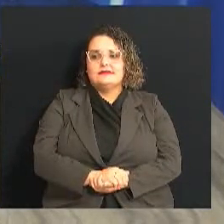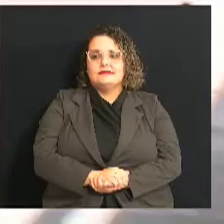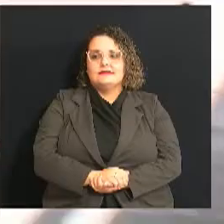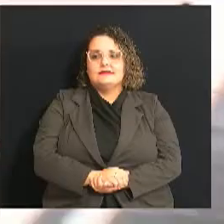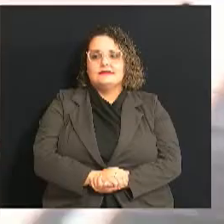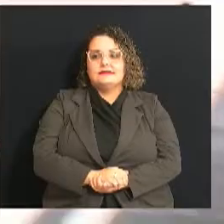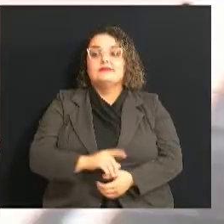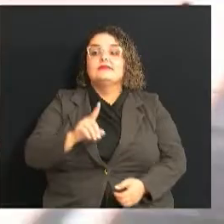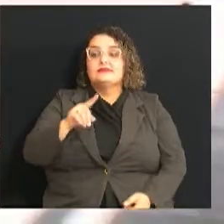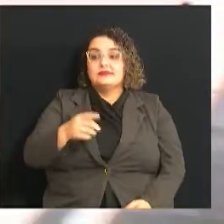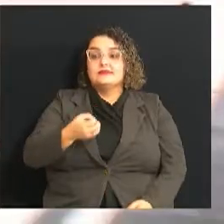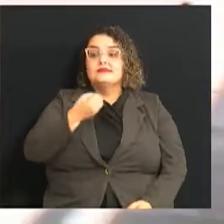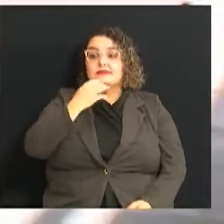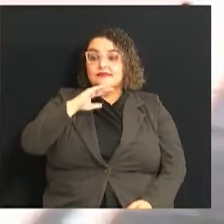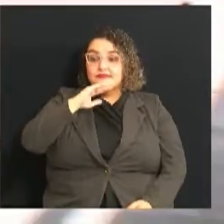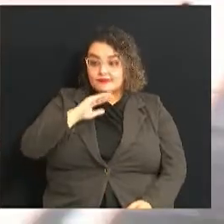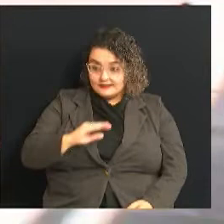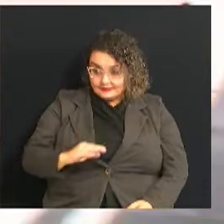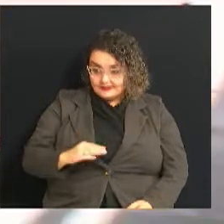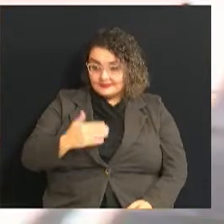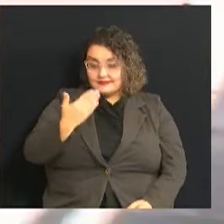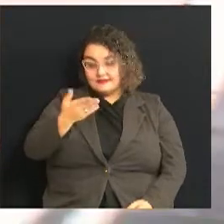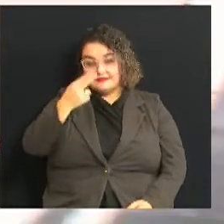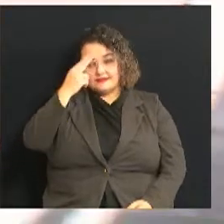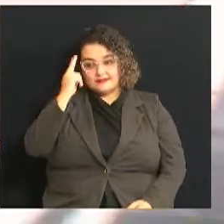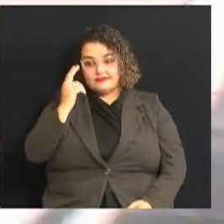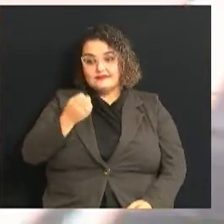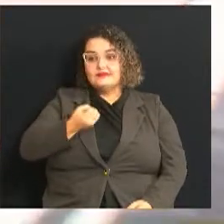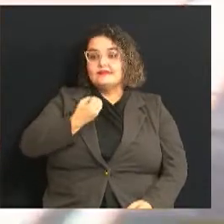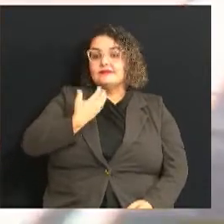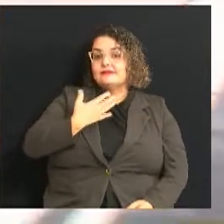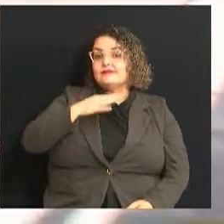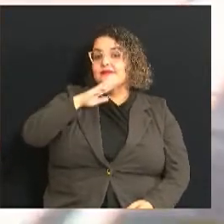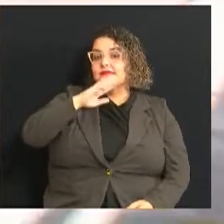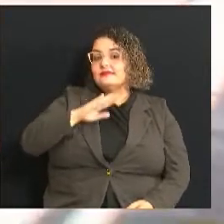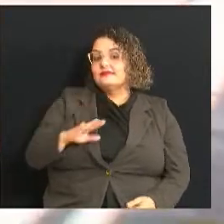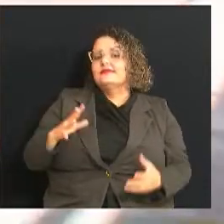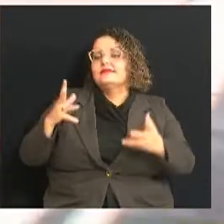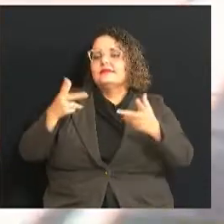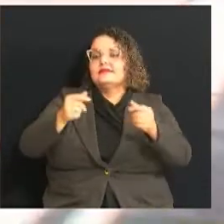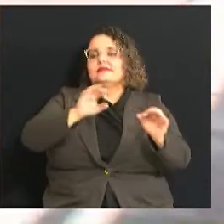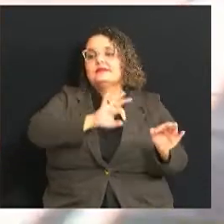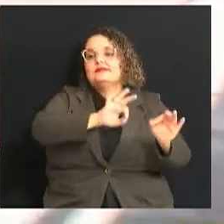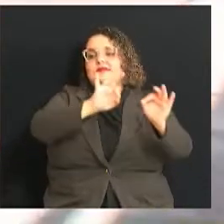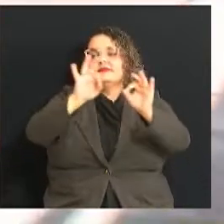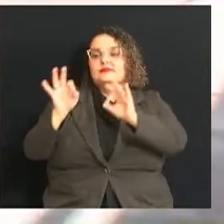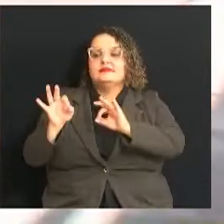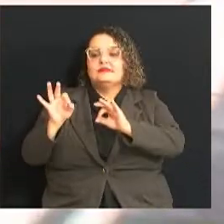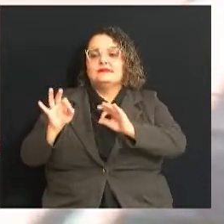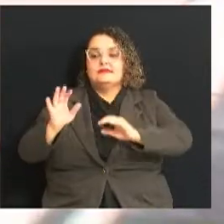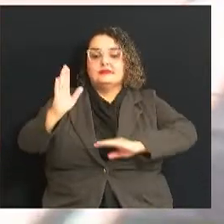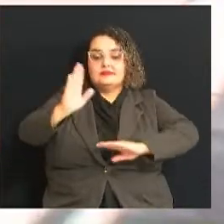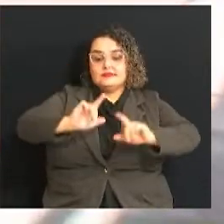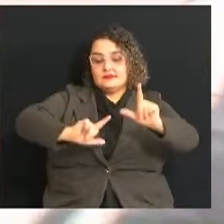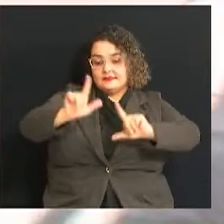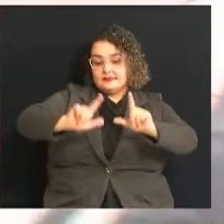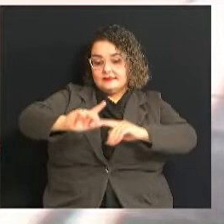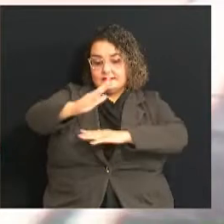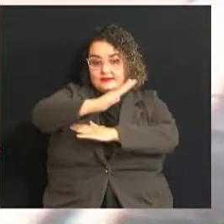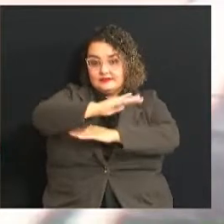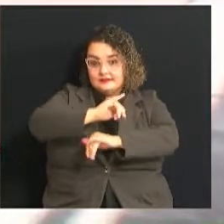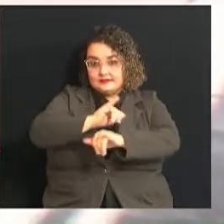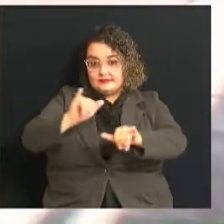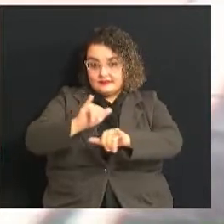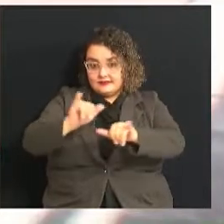Pois é, boa tarde para você, Gabriel. Boa tarde para todo mundo acompanhando o Câmara Notícia. Bom, a campanha começou na semana